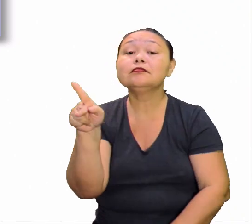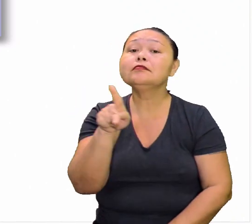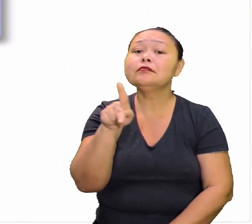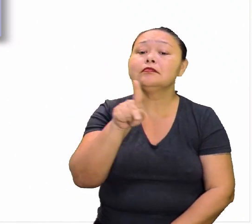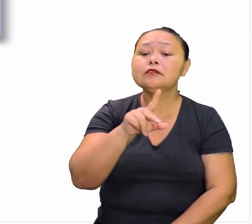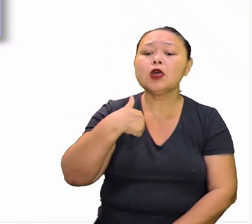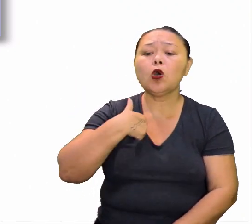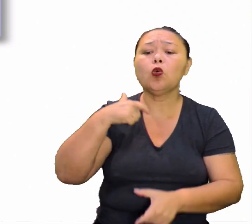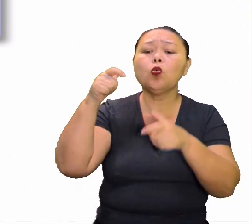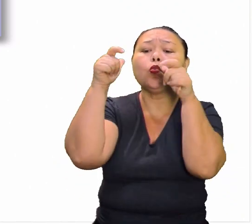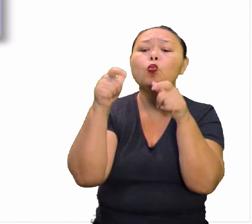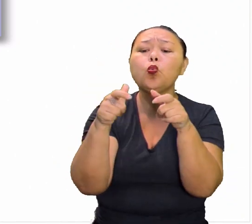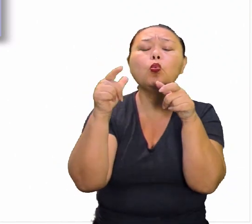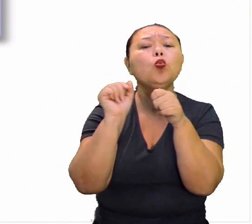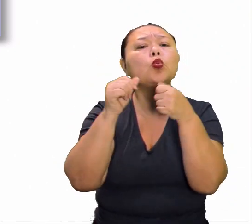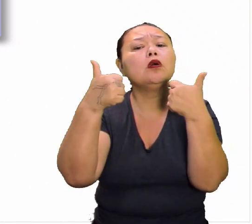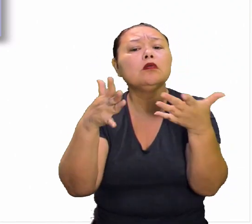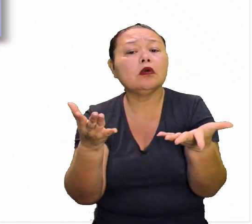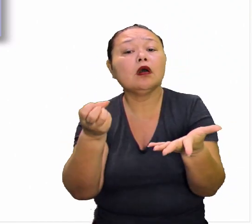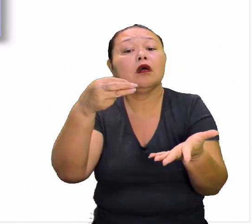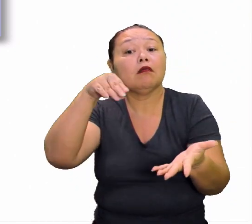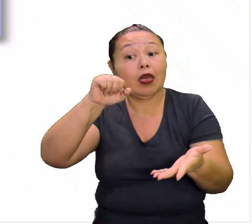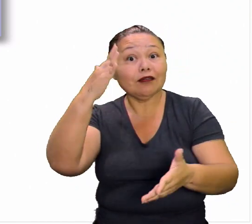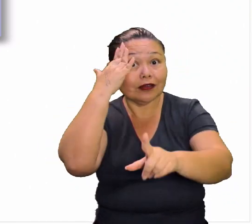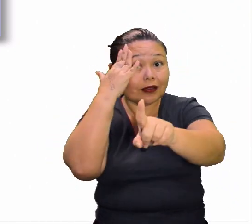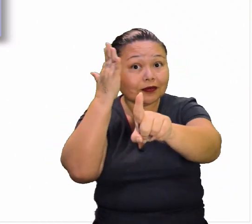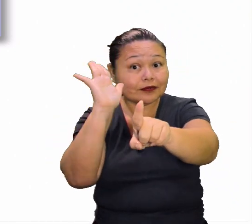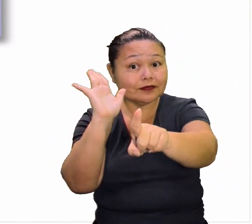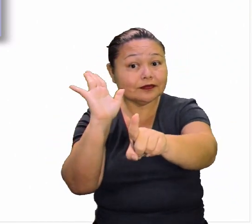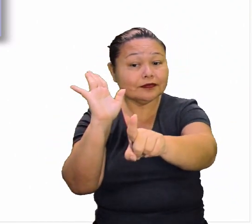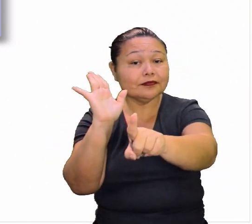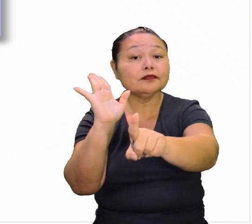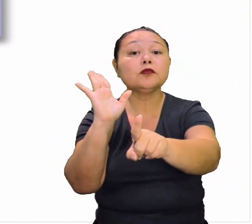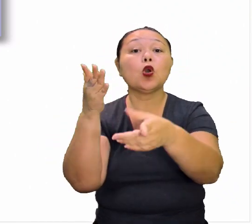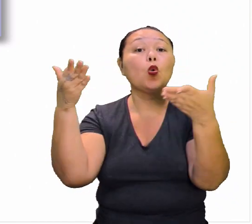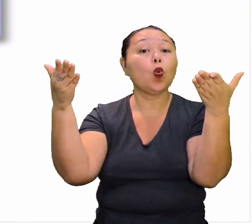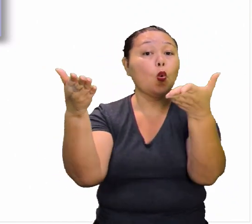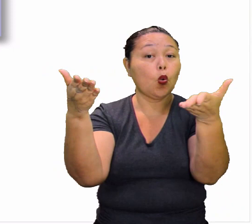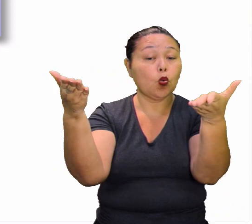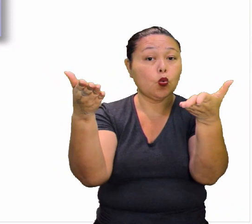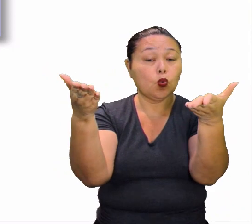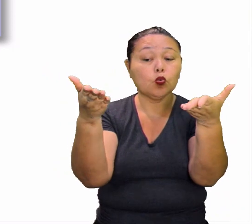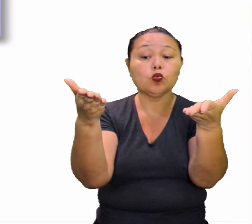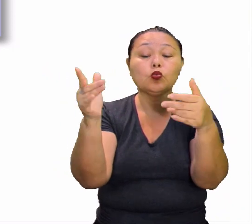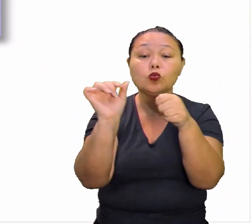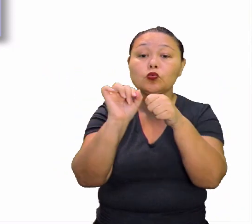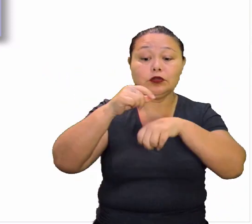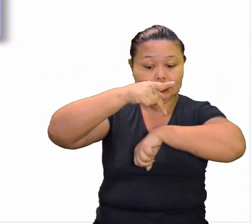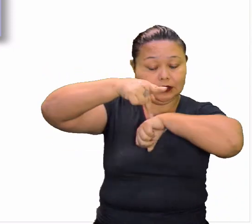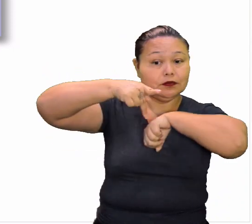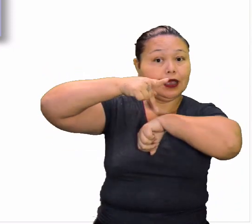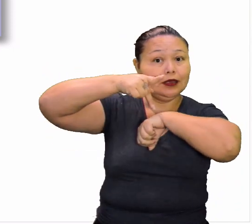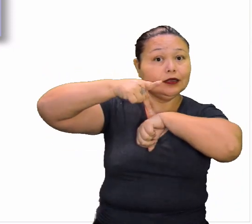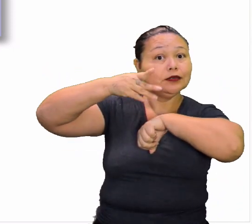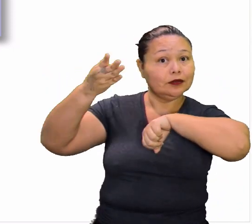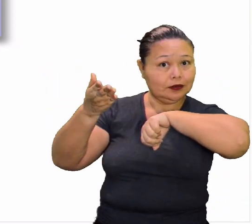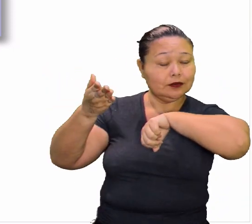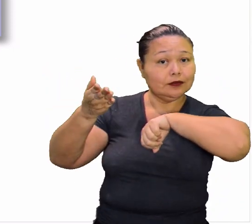Professor, onde que ficava a Mesopotâmia? Vocês vão saber. Hoje, os atuais